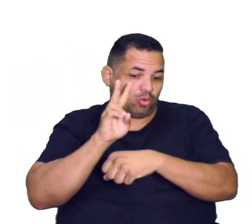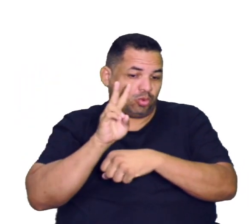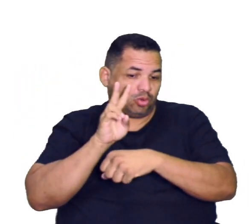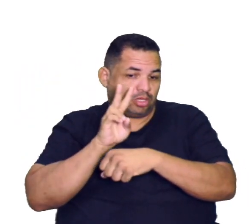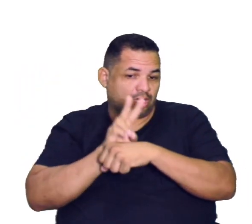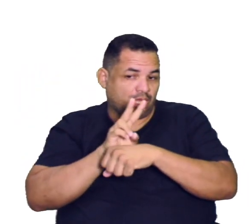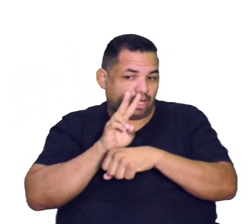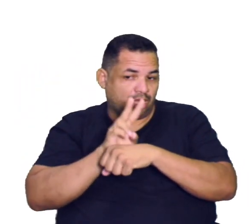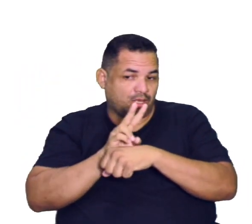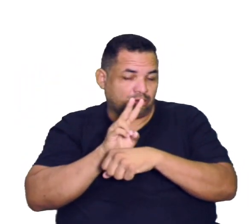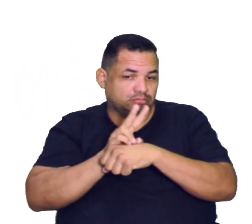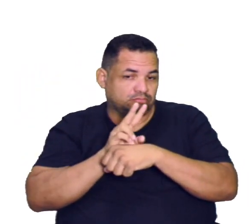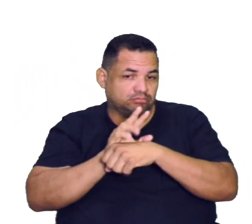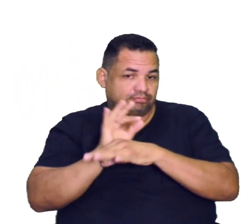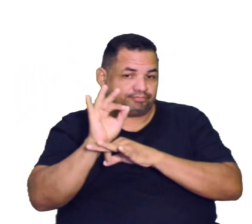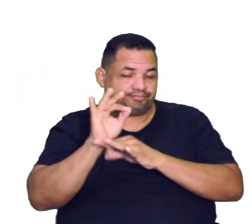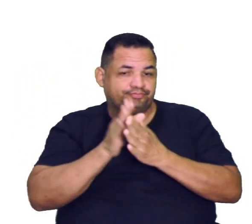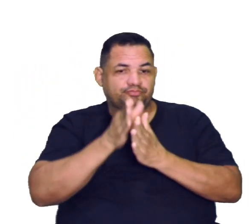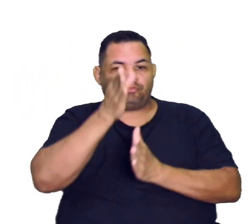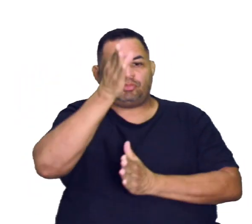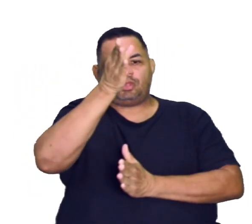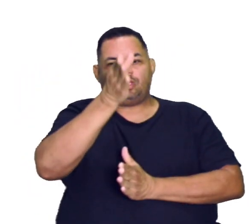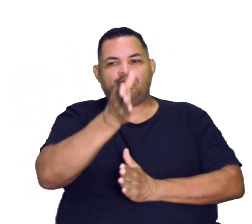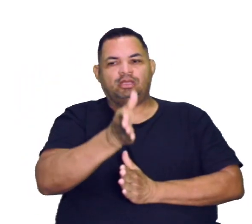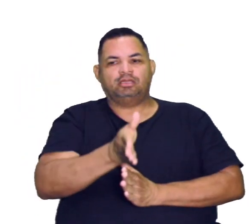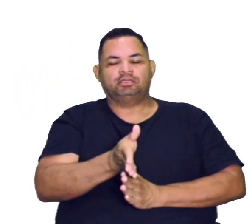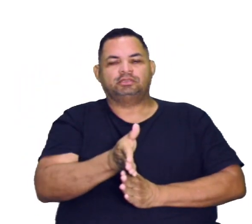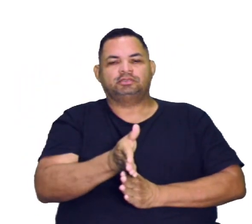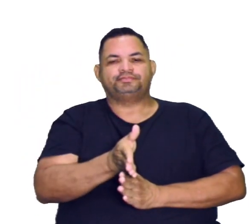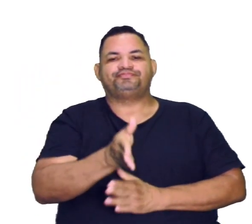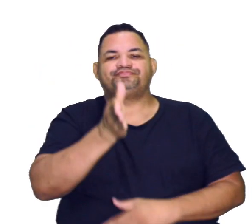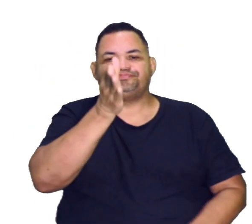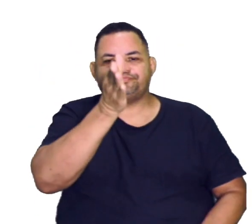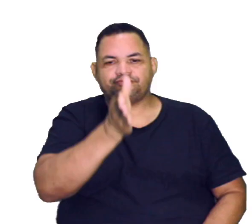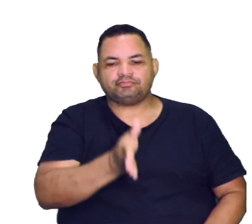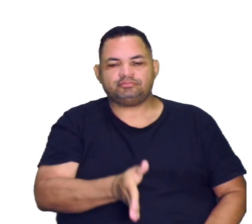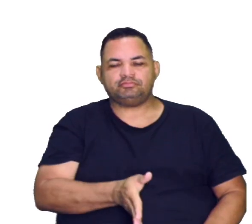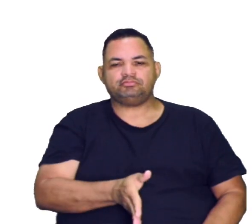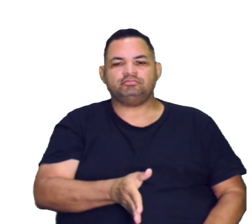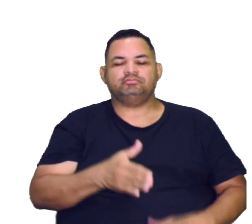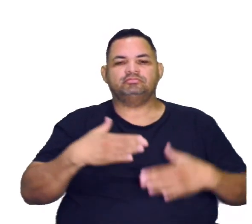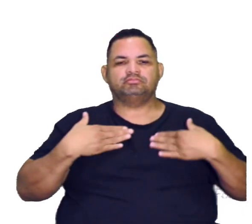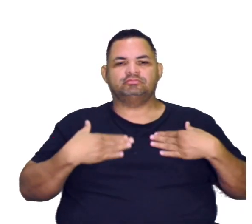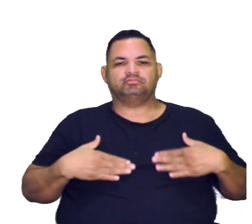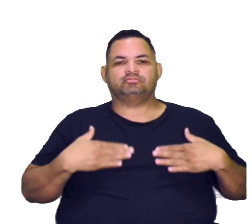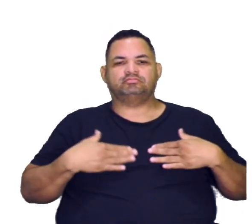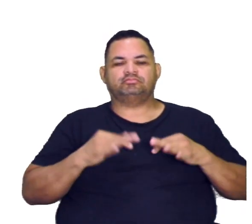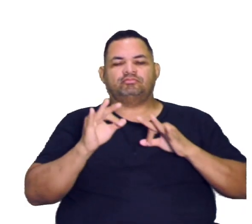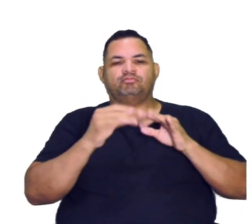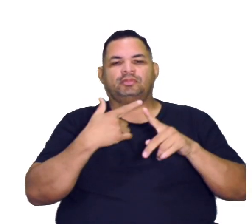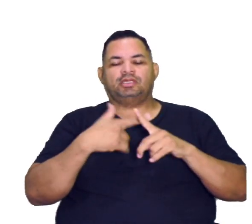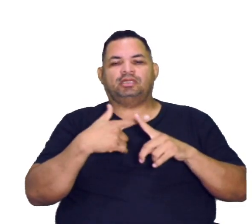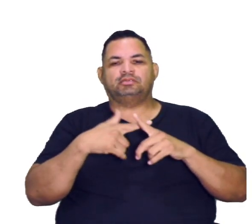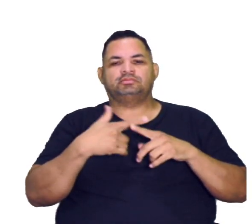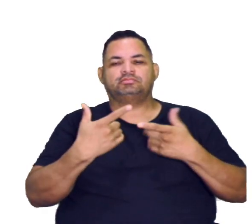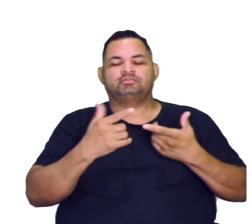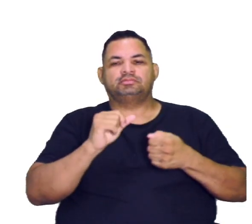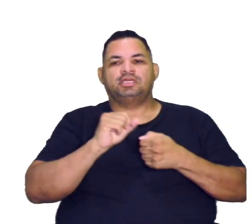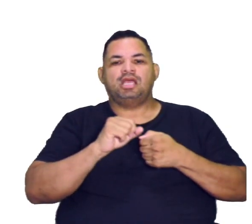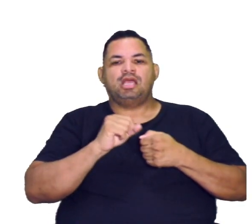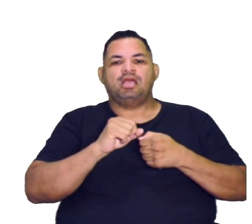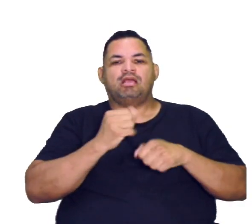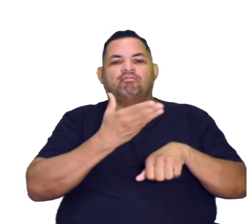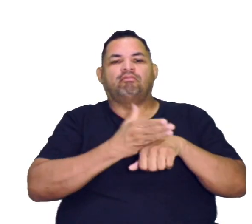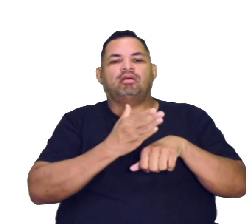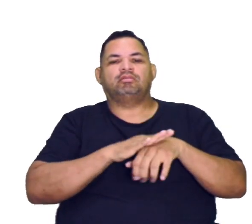minha coluna sempre alinhada na execução, isolada, tranquila, porque a partir do momento que eu faço o